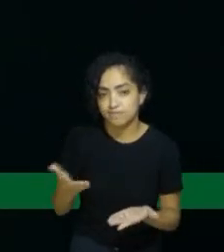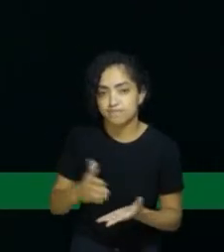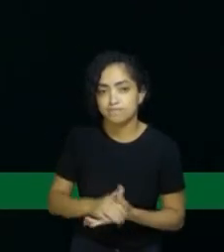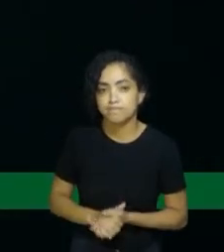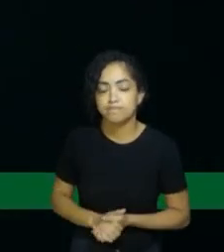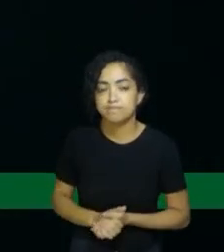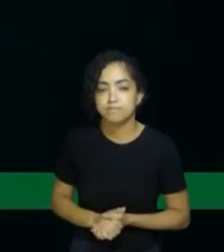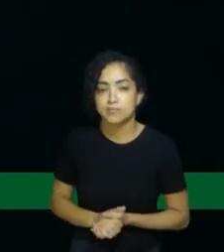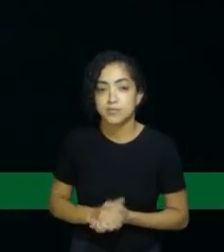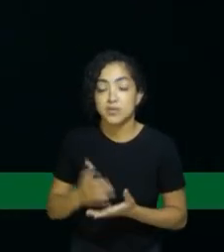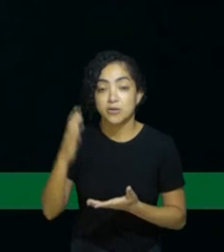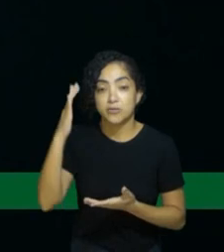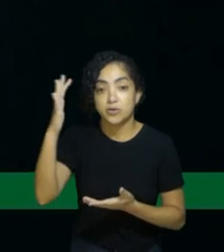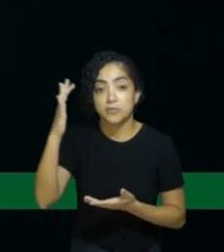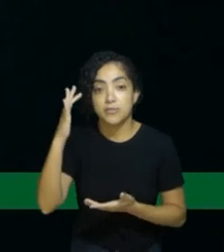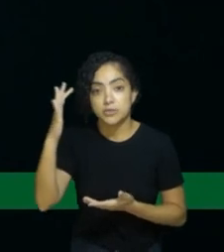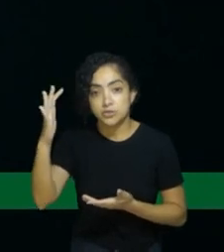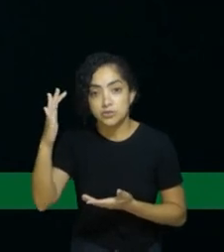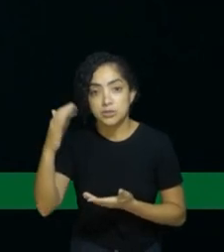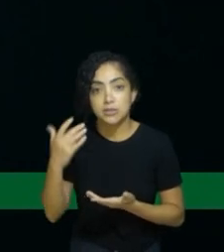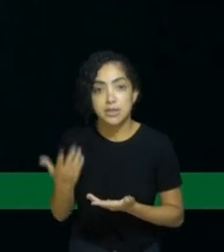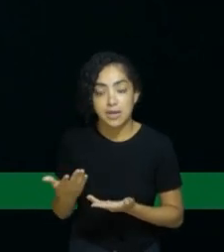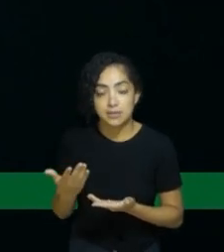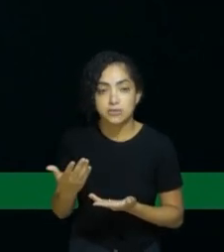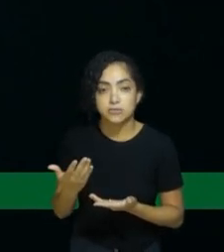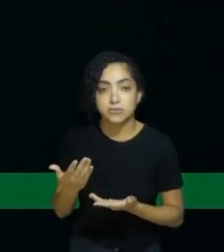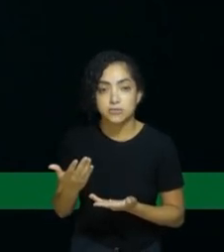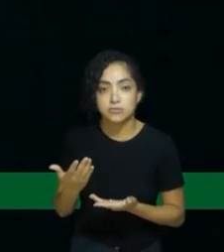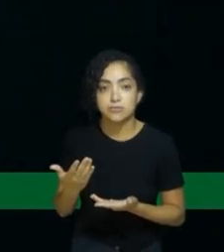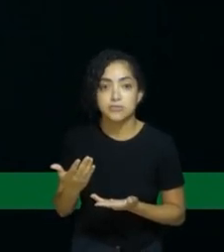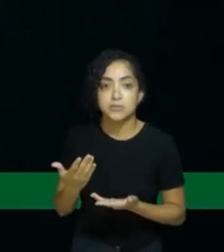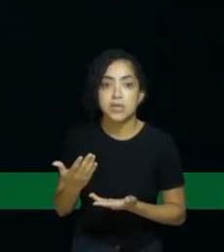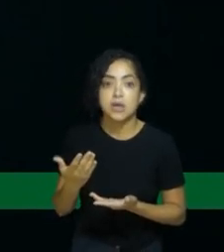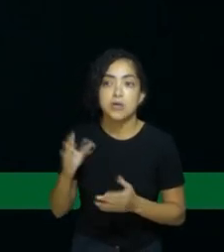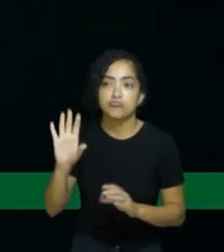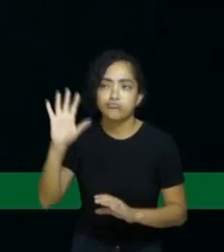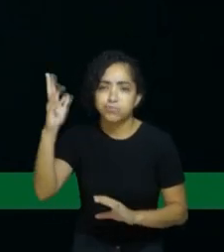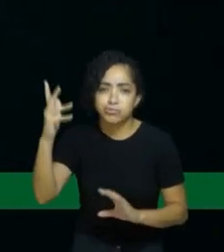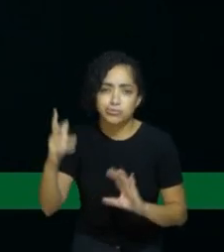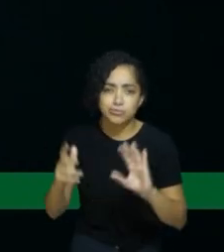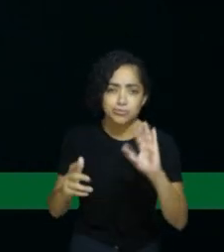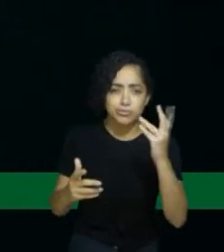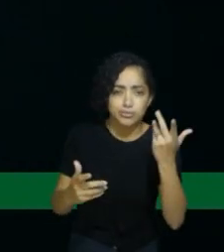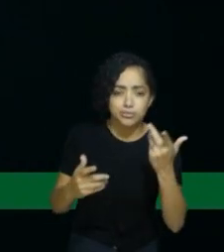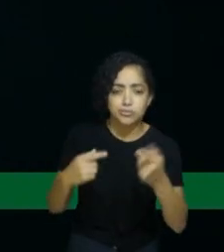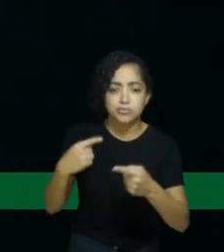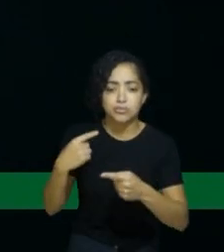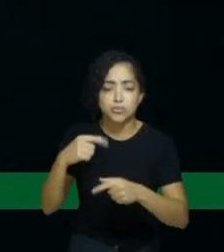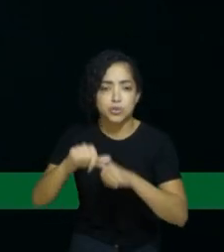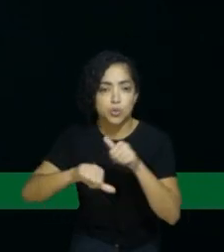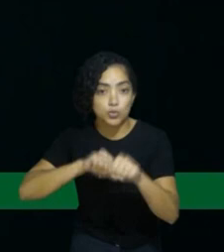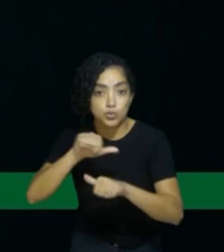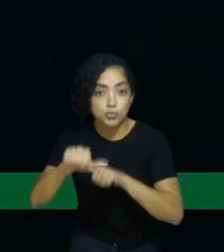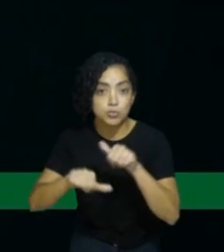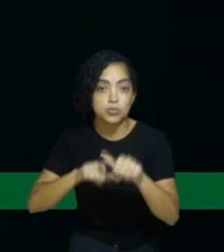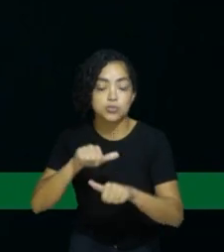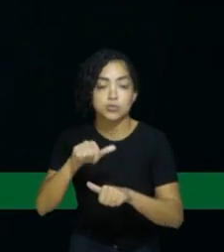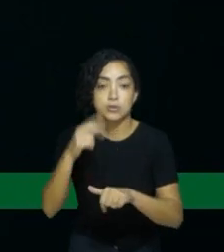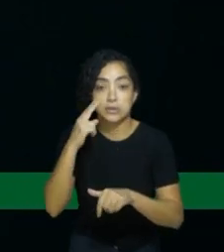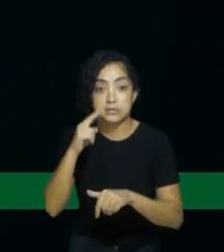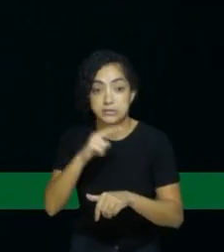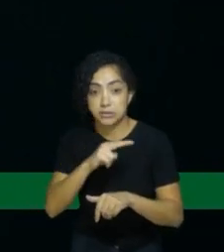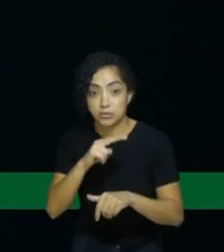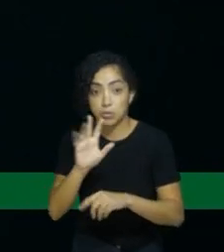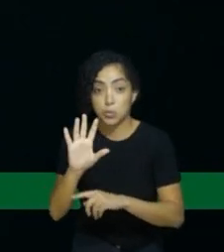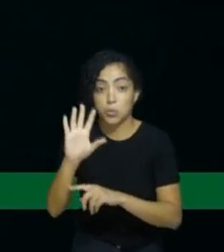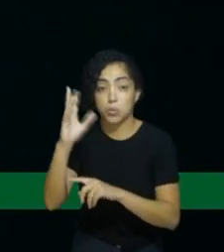imag associada a uma catástrofe ambiental dessa que nós estamos vendo no Rio Grande do Sul